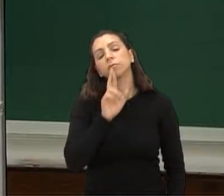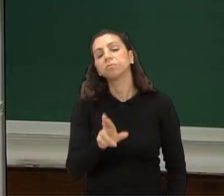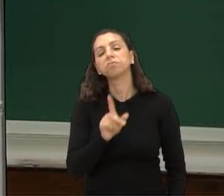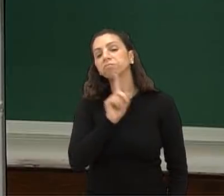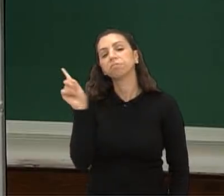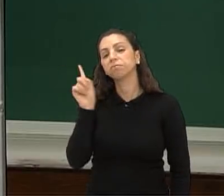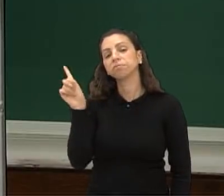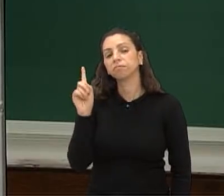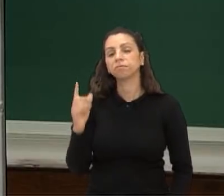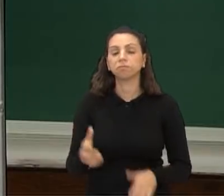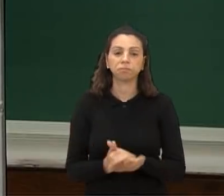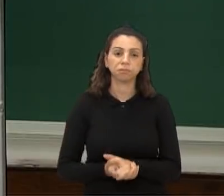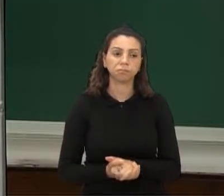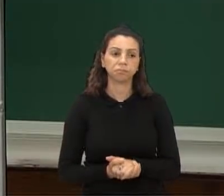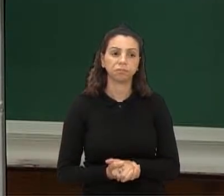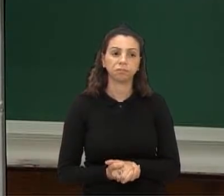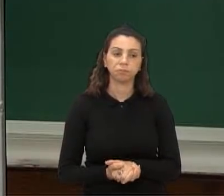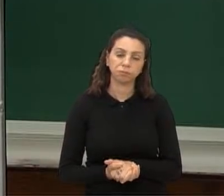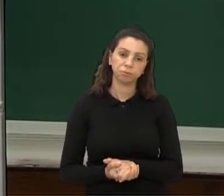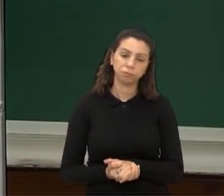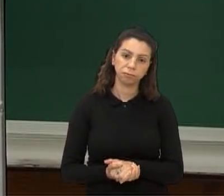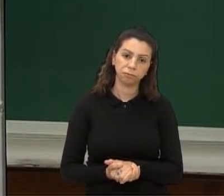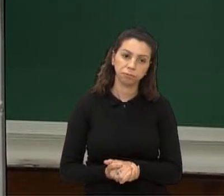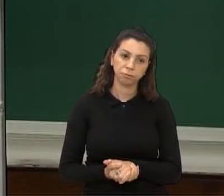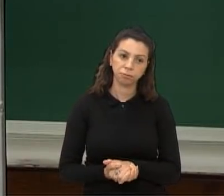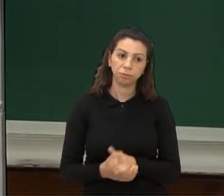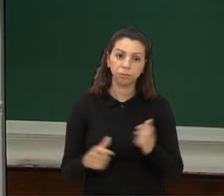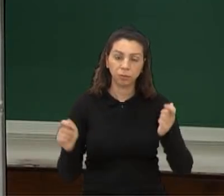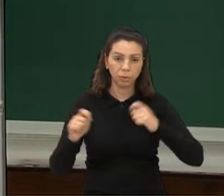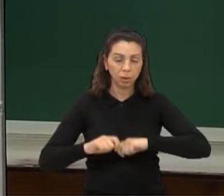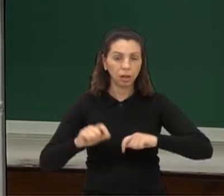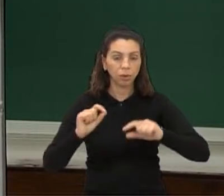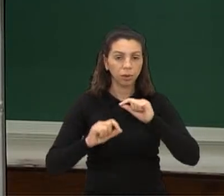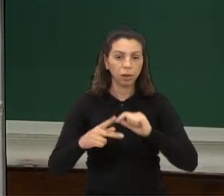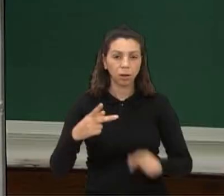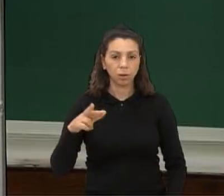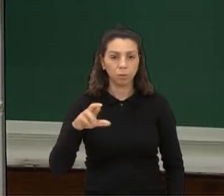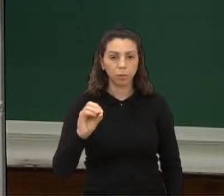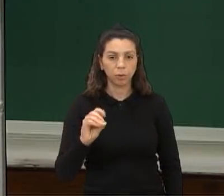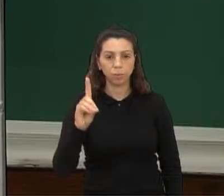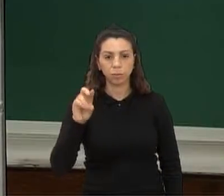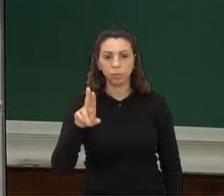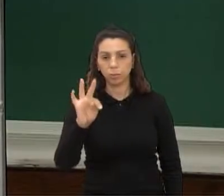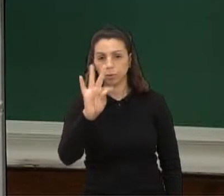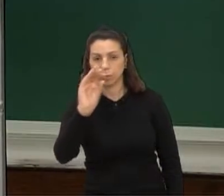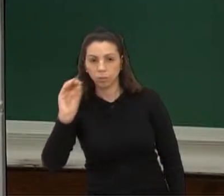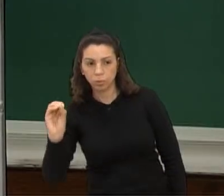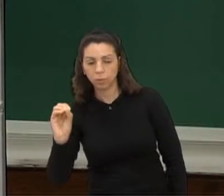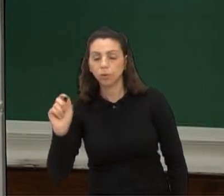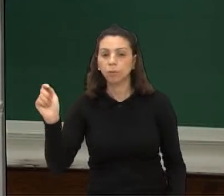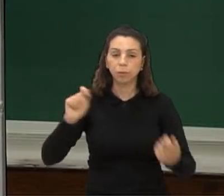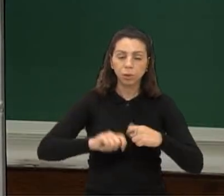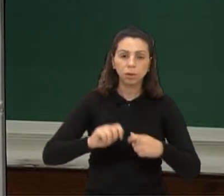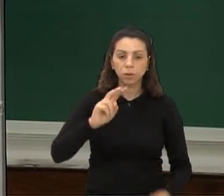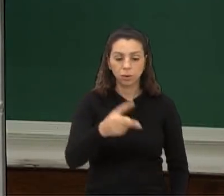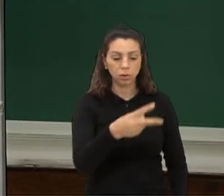R$3.762, ok? Bom, então, nesse caso, ele só pediu para a gente fazer a expressão,